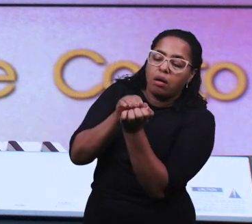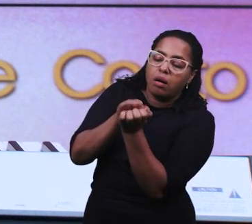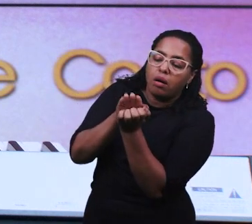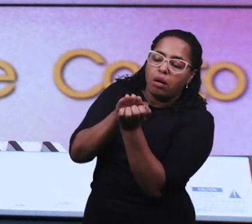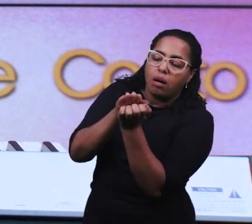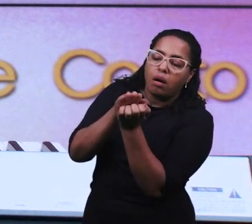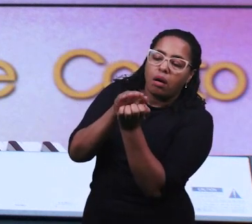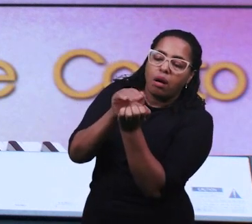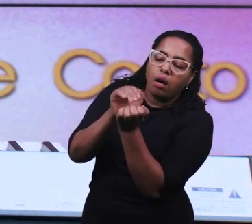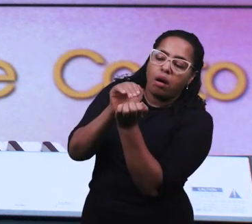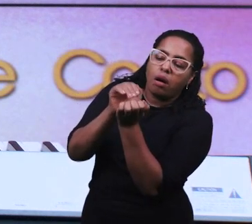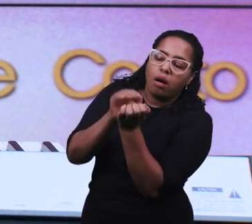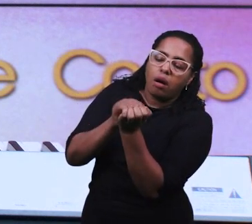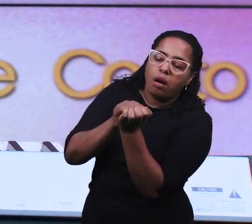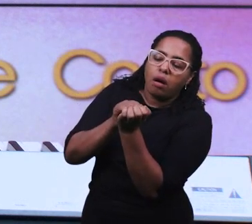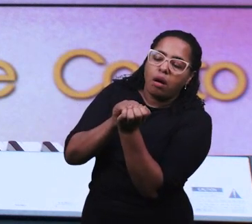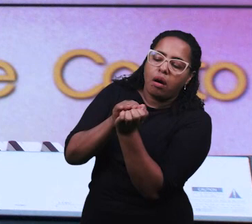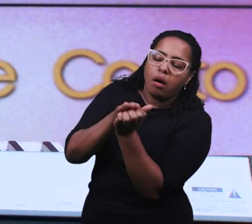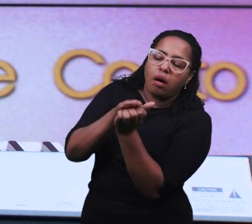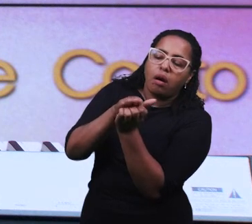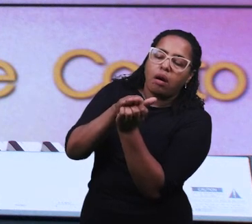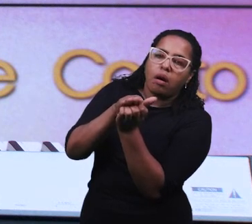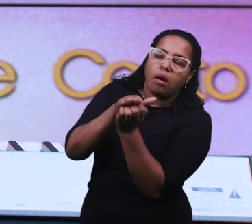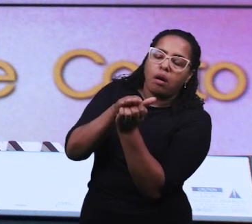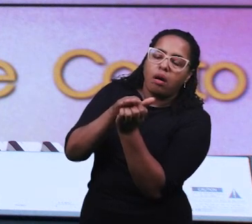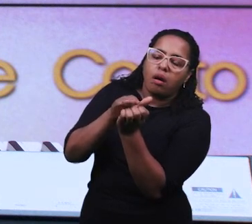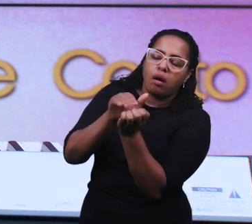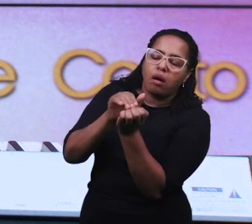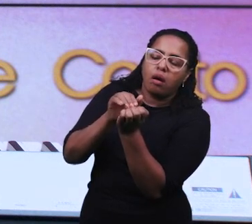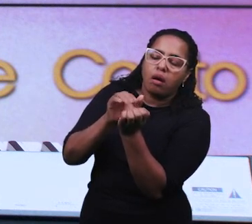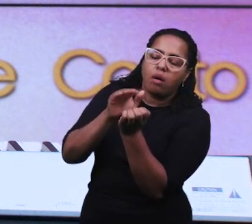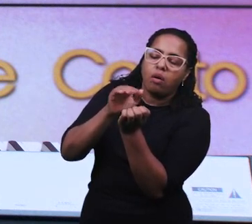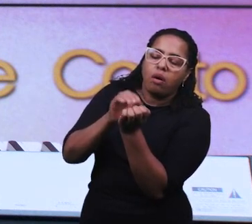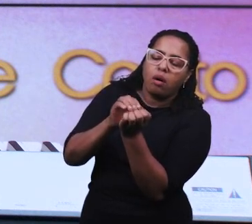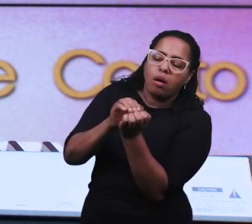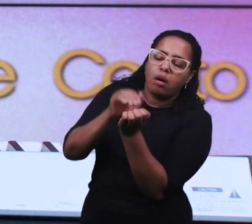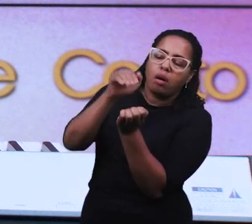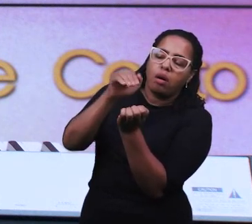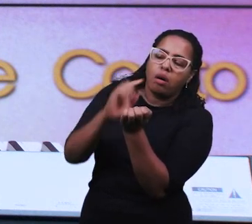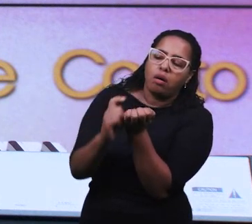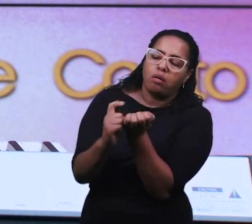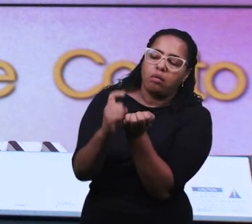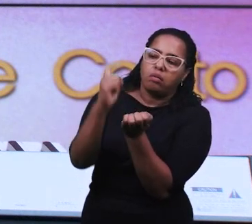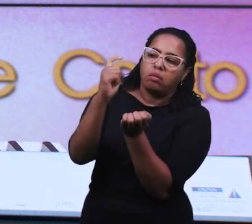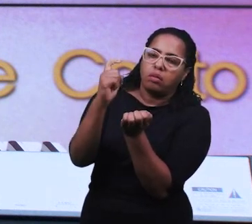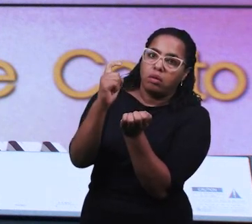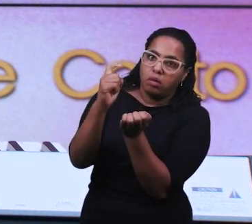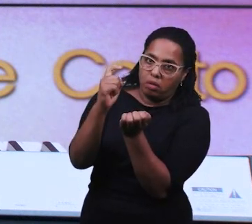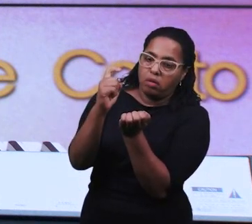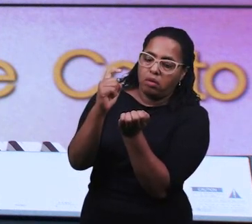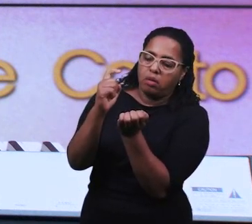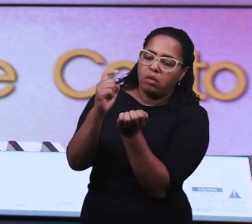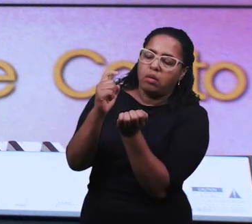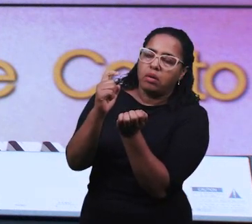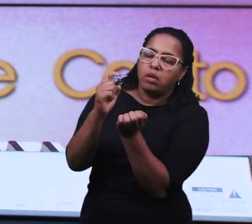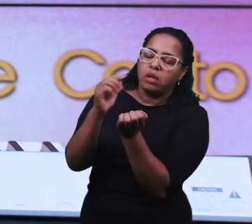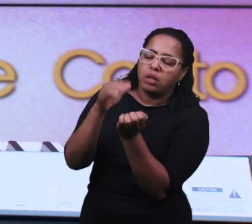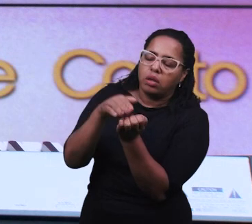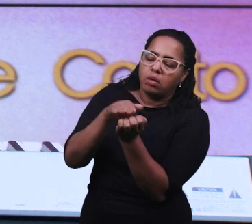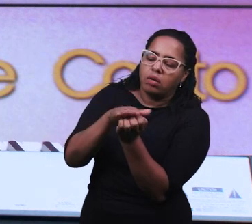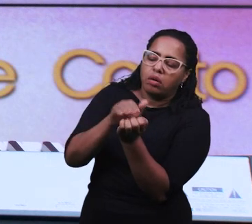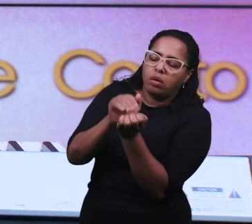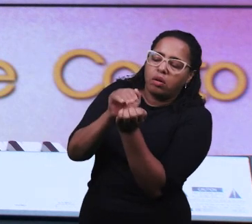da língua e o ponto de constrição, ou seja, ponto de altura e o ponto